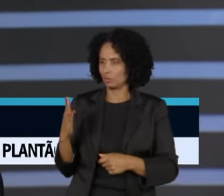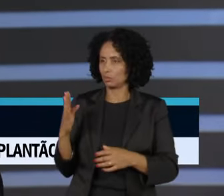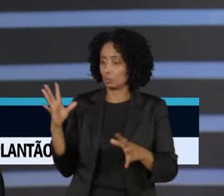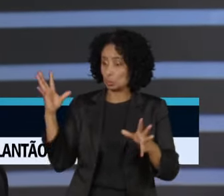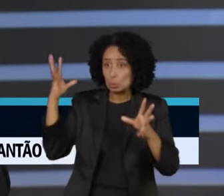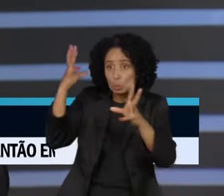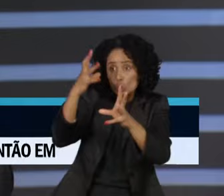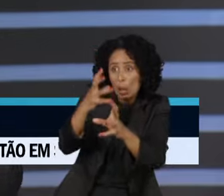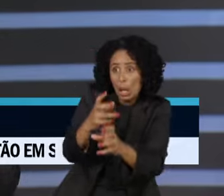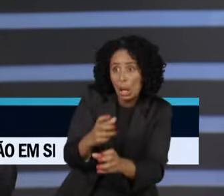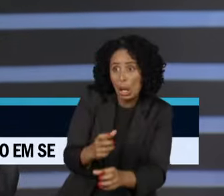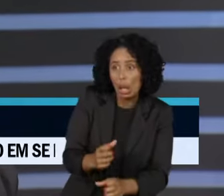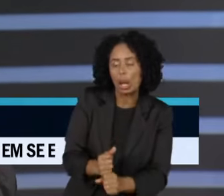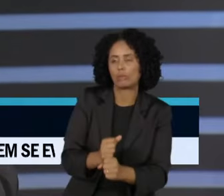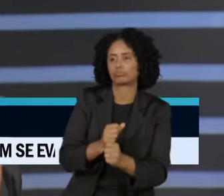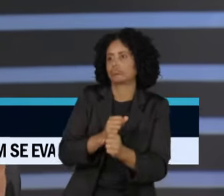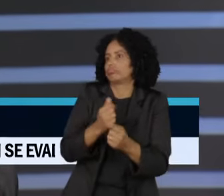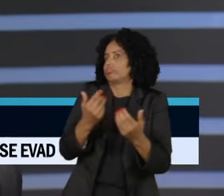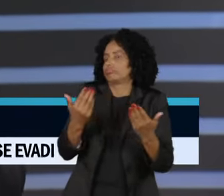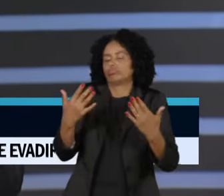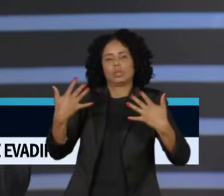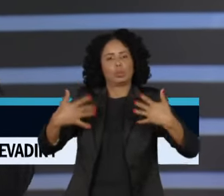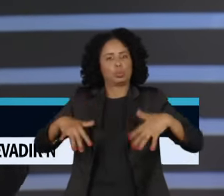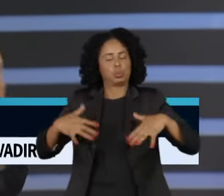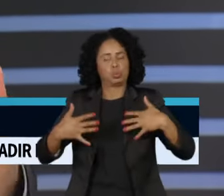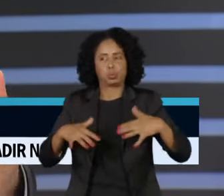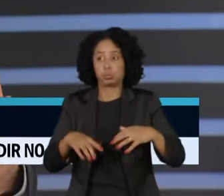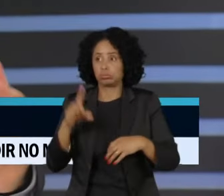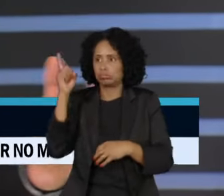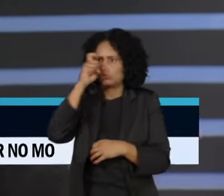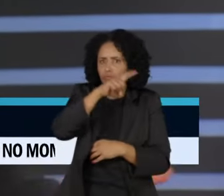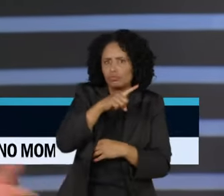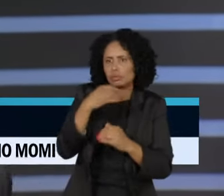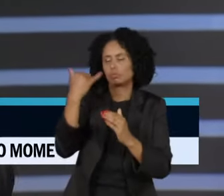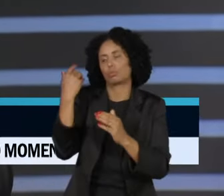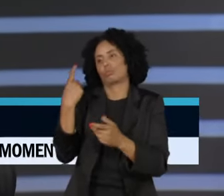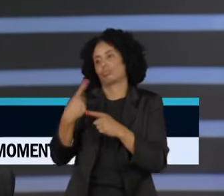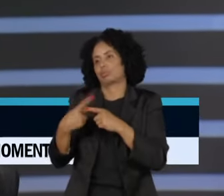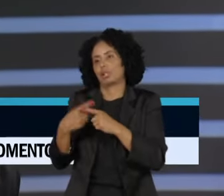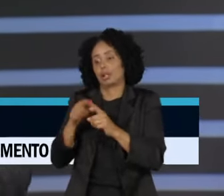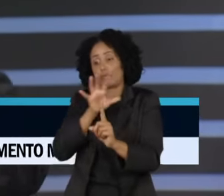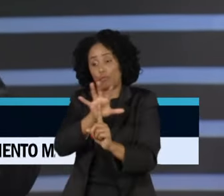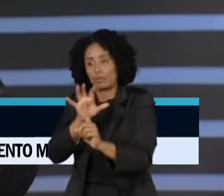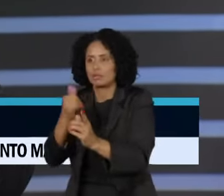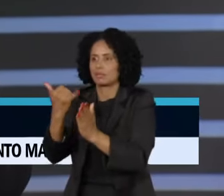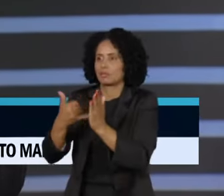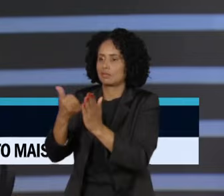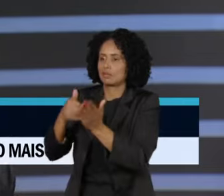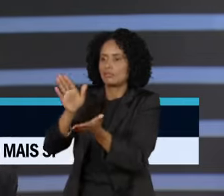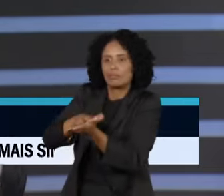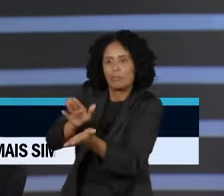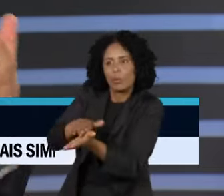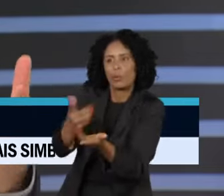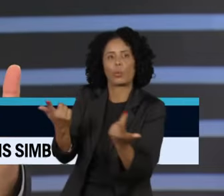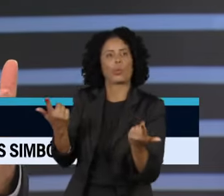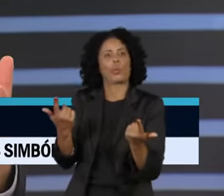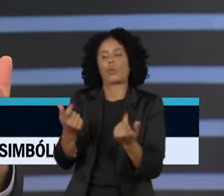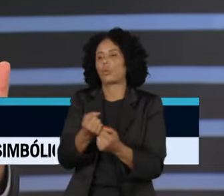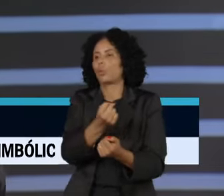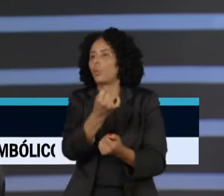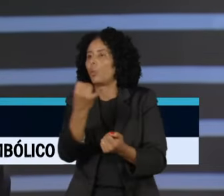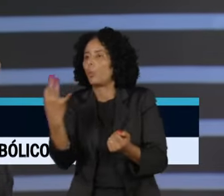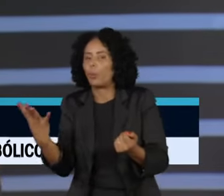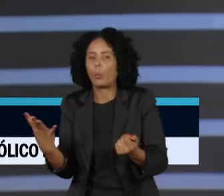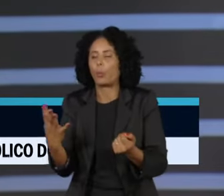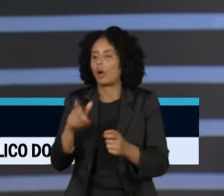milhões de brasileiros. Isso impacta em muita coisa, inclusive na questão dos impostos cobrados, inclusive na questão da quantidade de